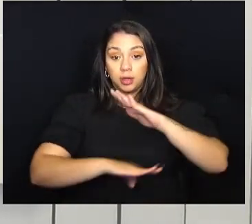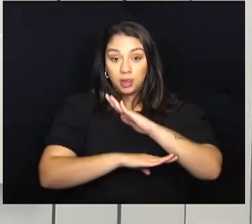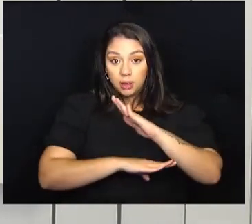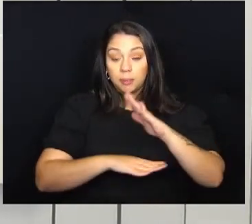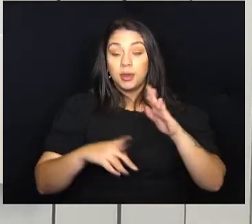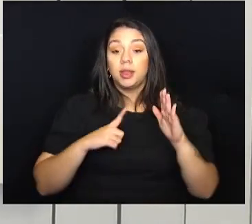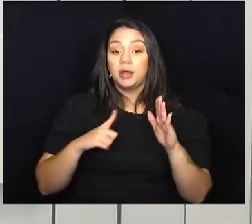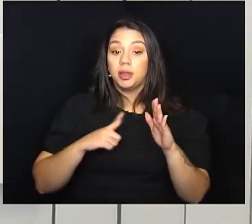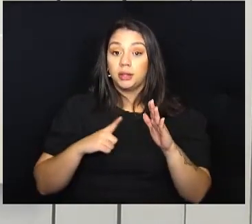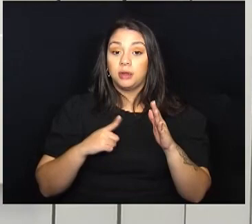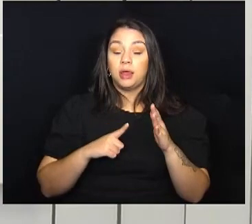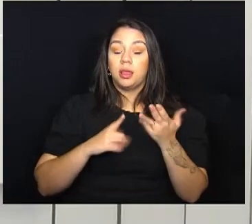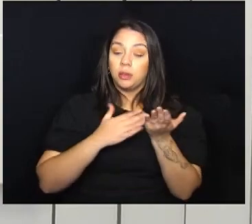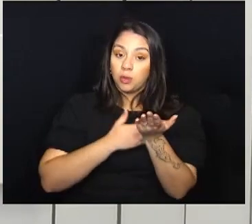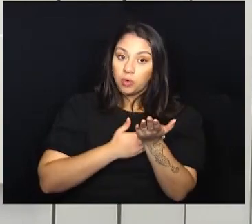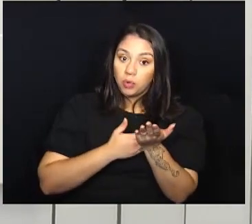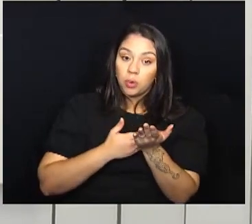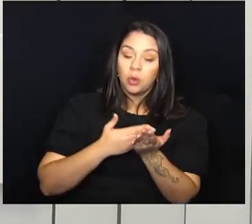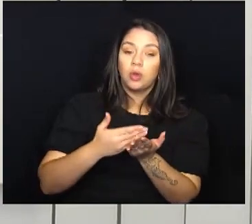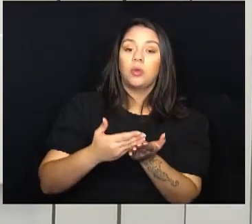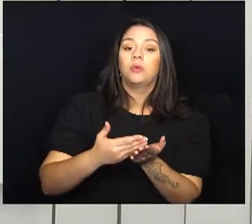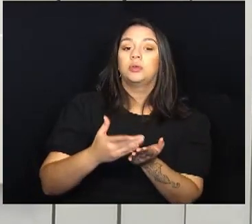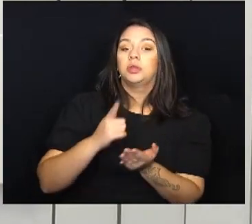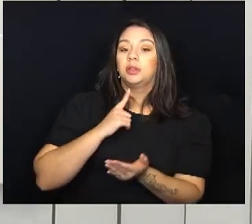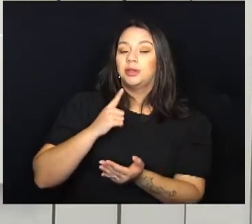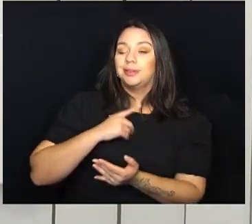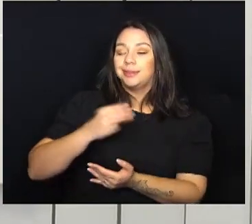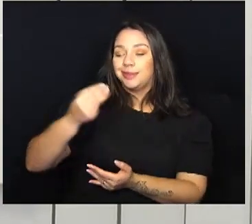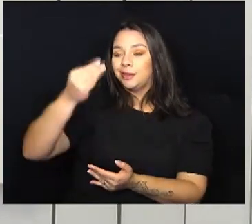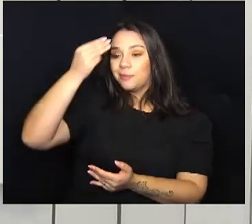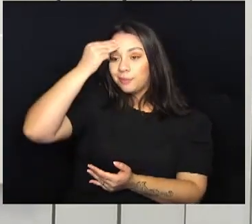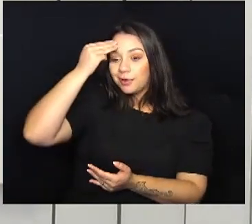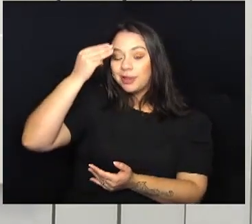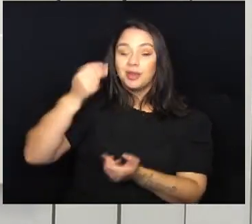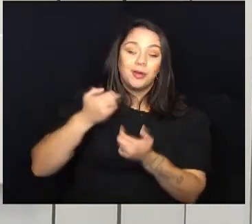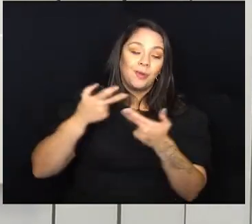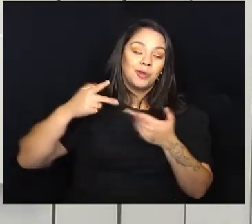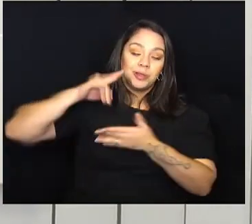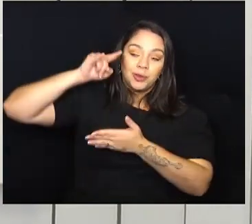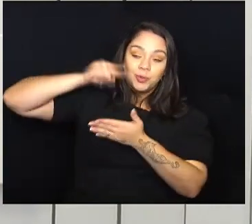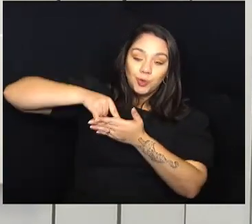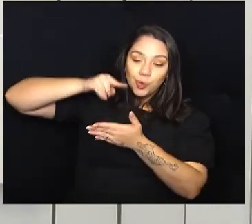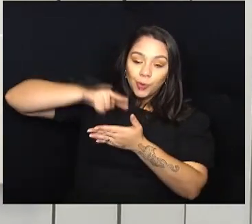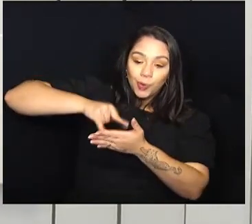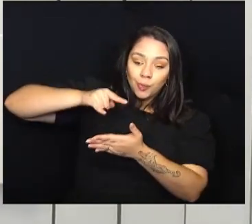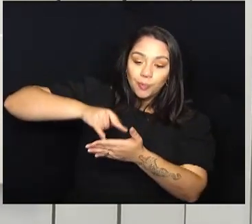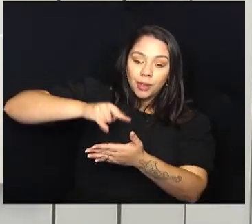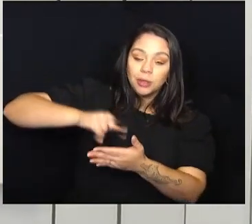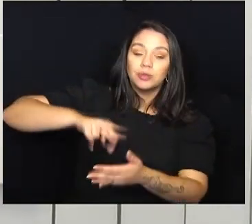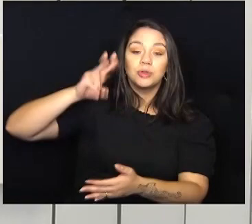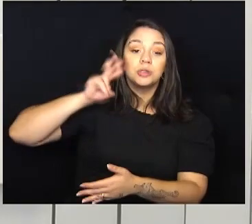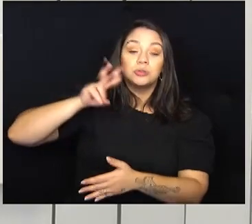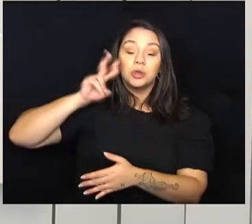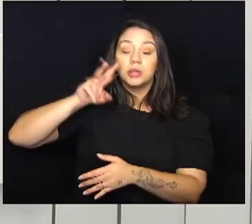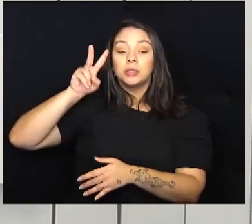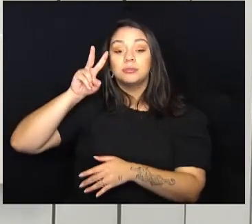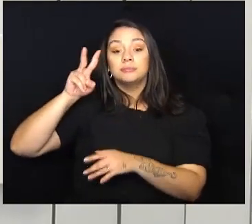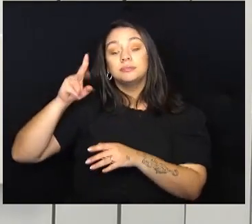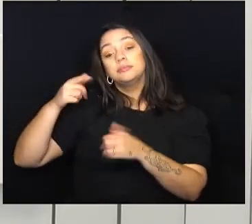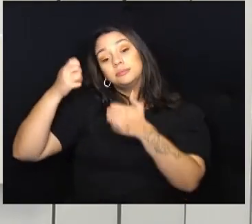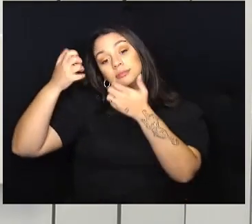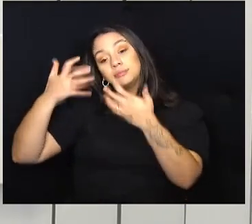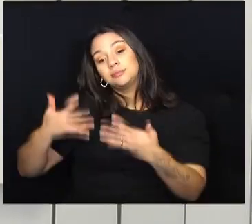do memorial que vai dar acesso à população aos documentos que contam a história da cidade.